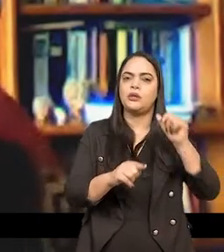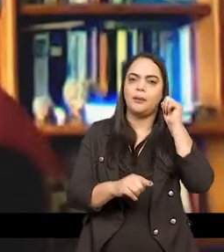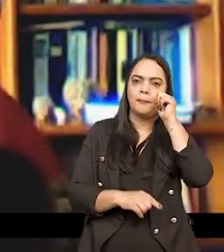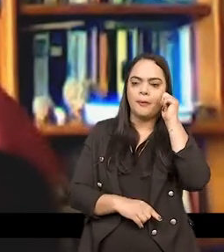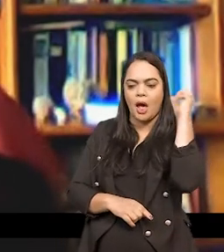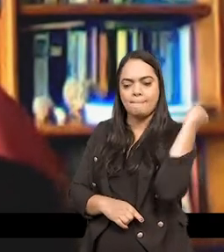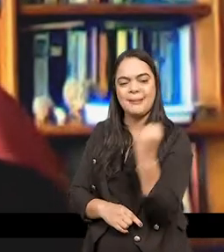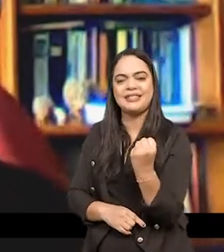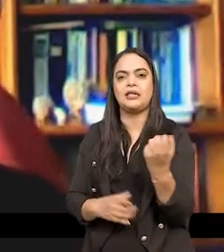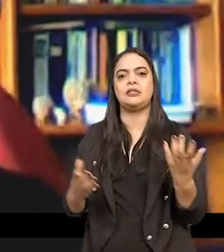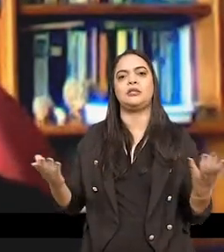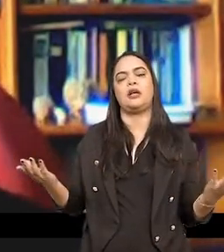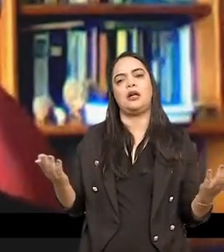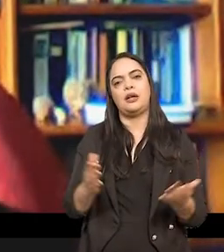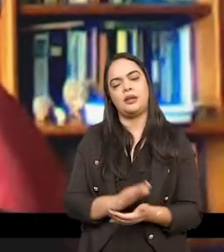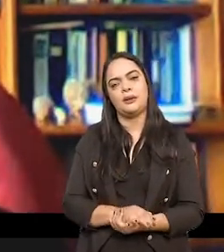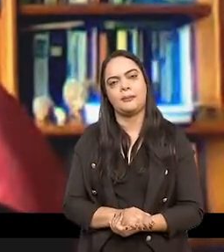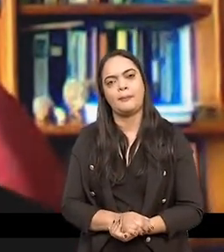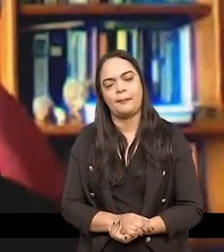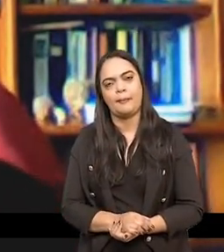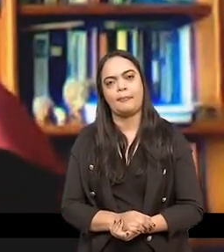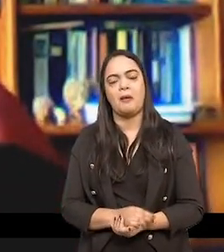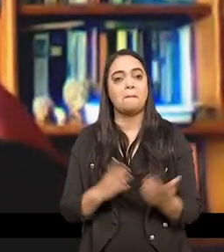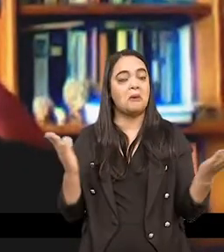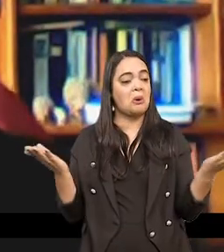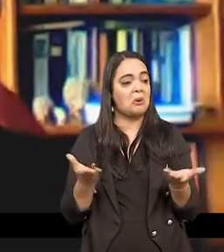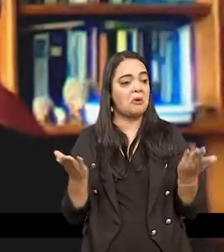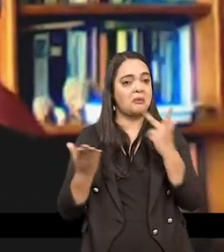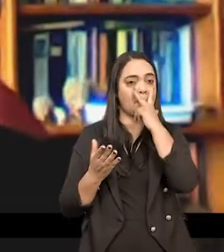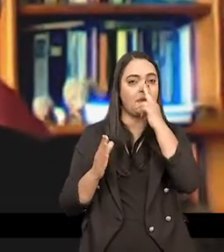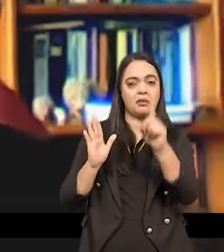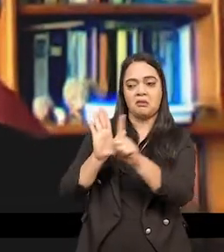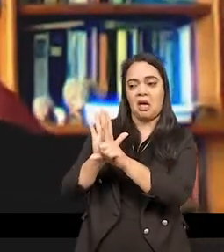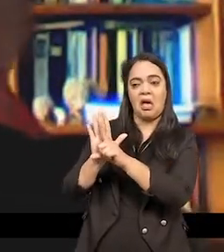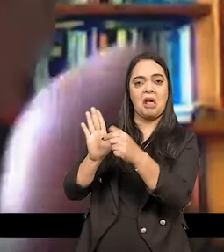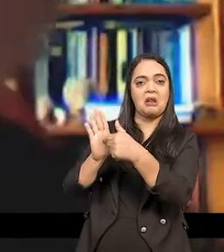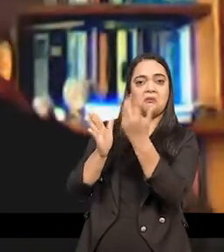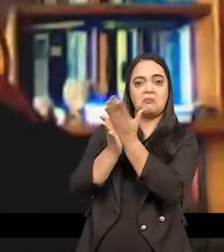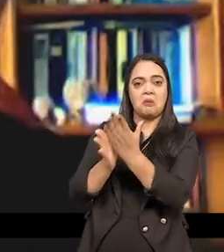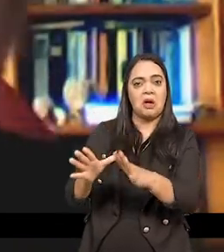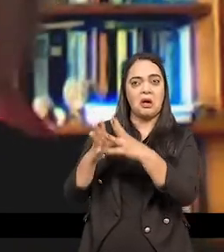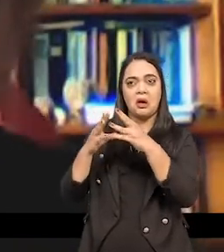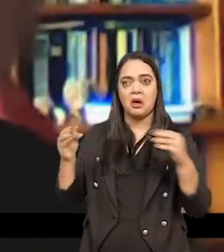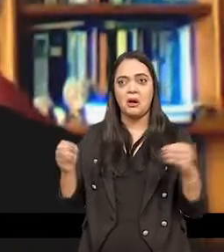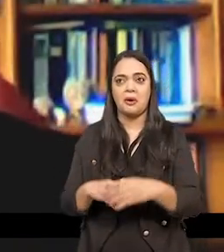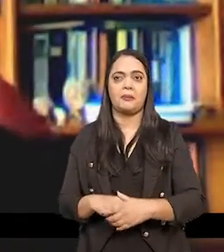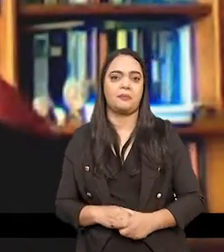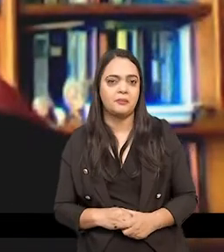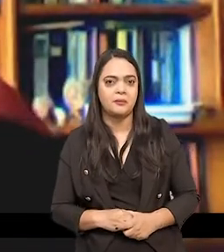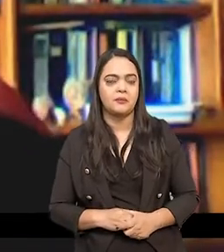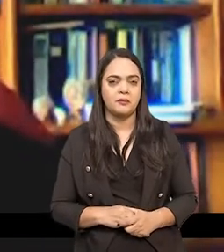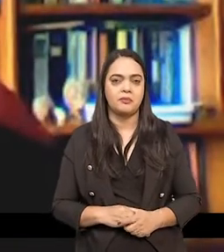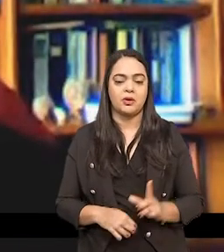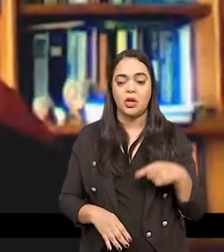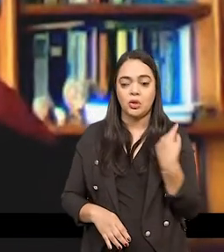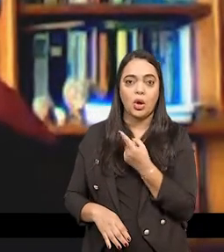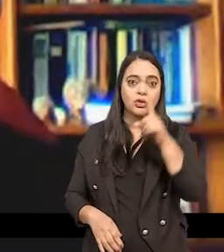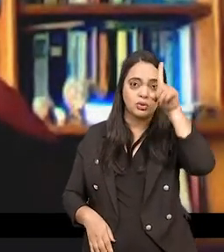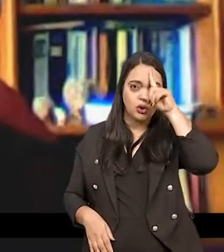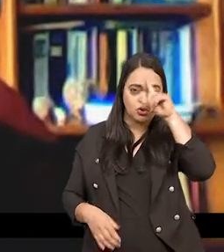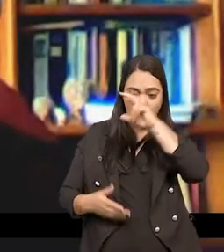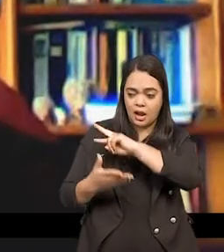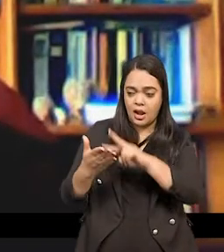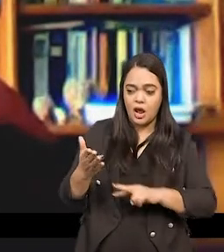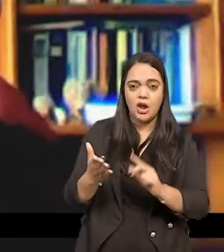parecem leis mortas. A Melina, que é do Rio Grande do Sul, a Melina sabe, né? A cada dia que a gente abre o jornal, tem lá